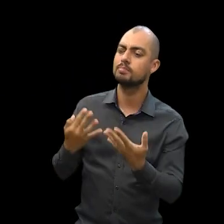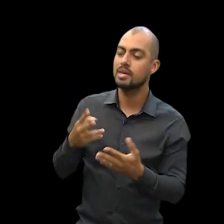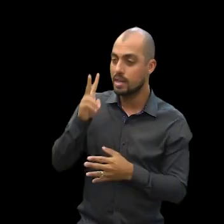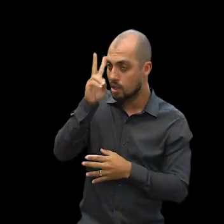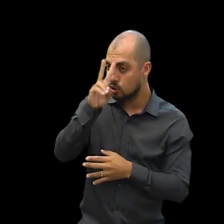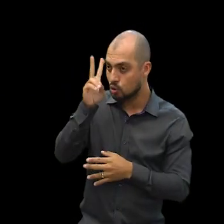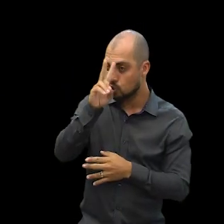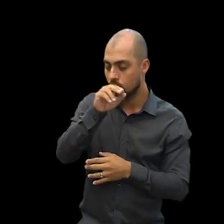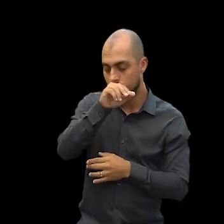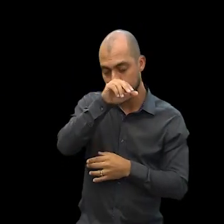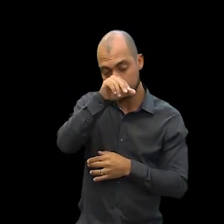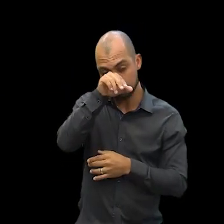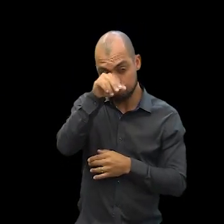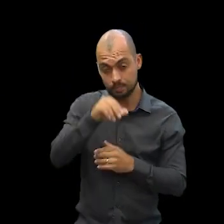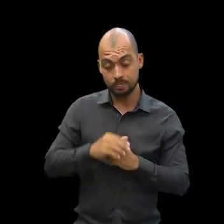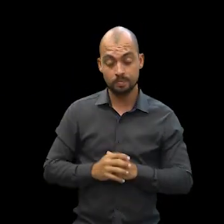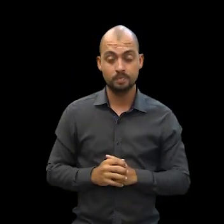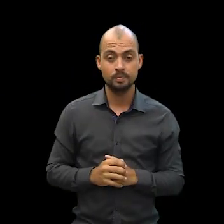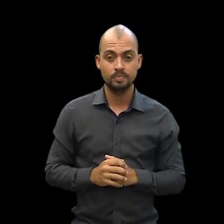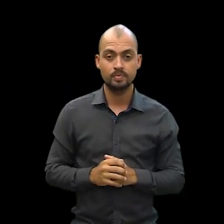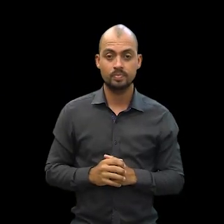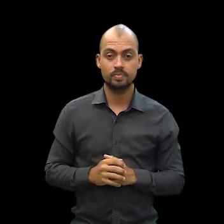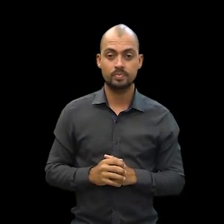história. Parece que então,